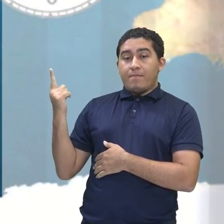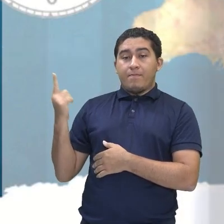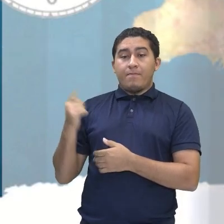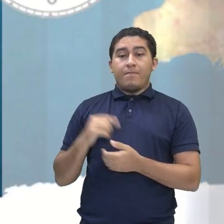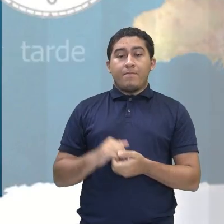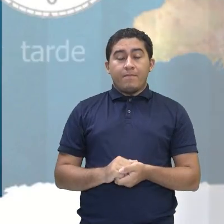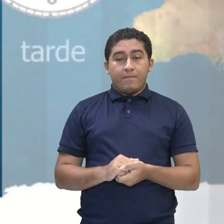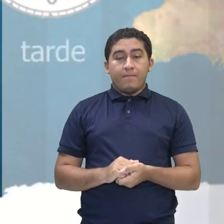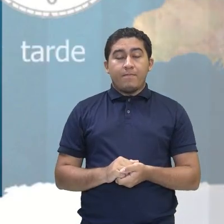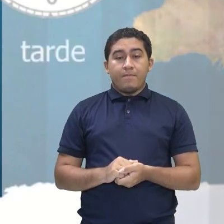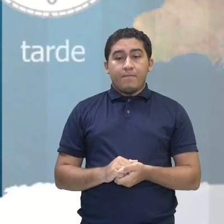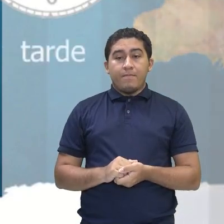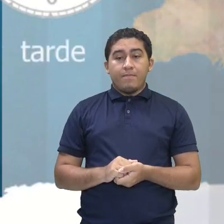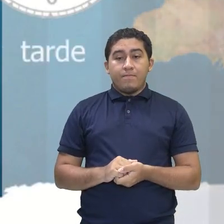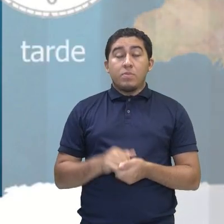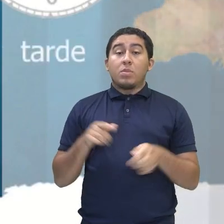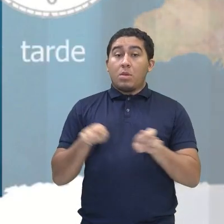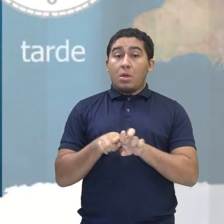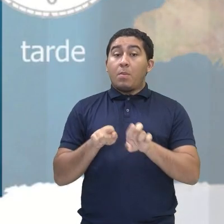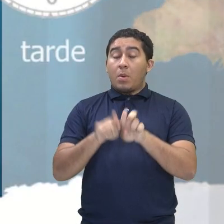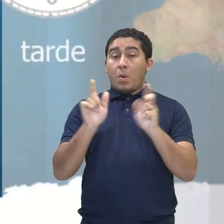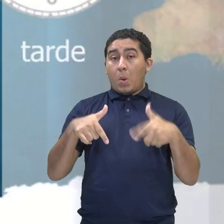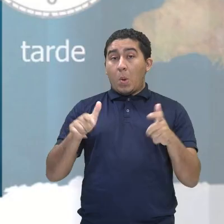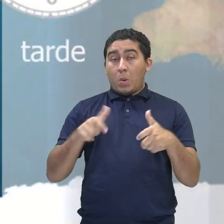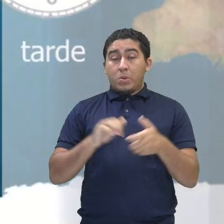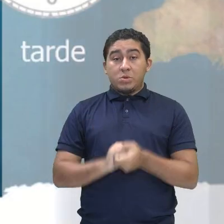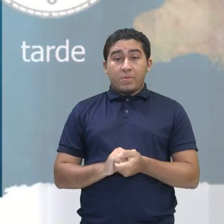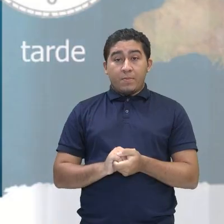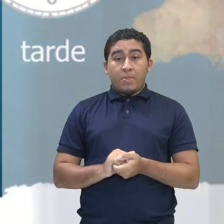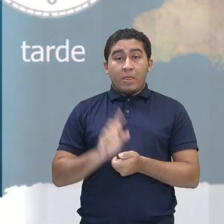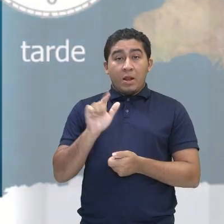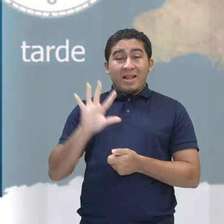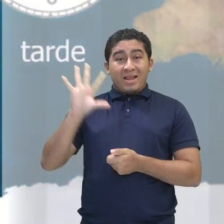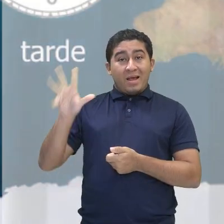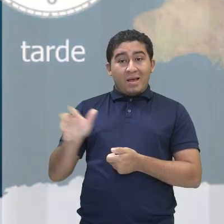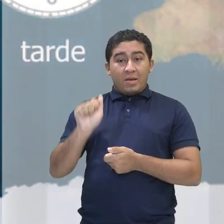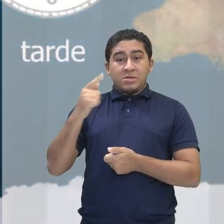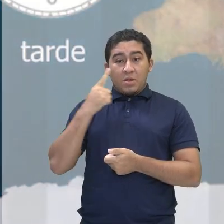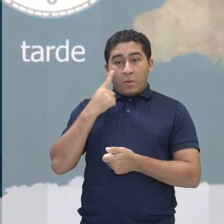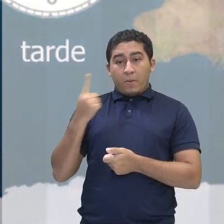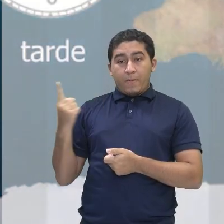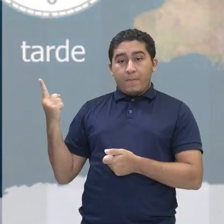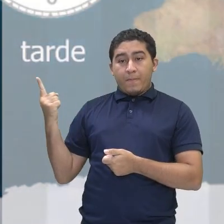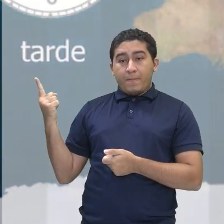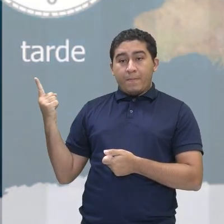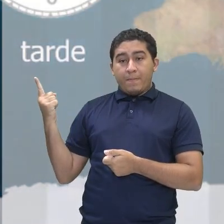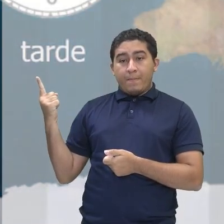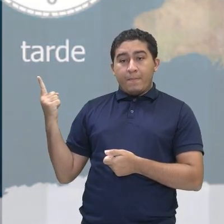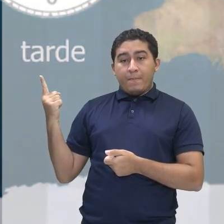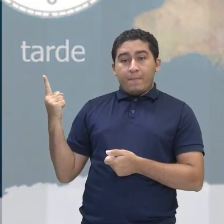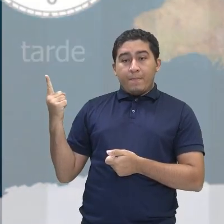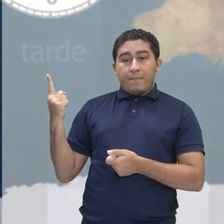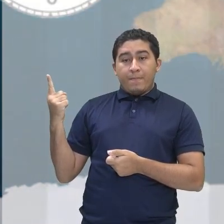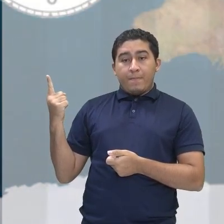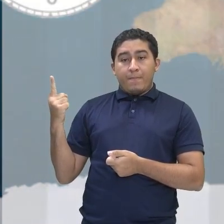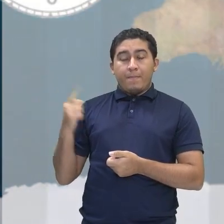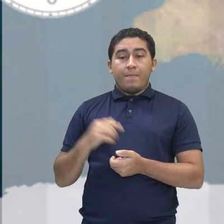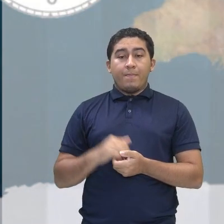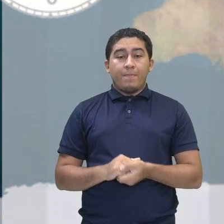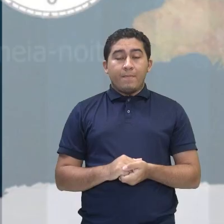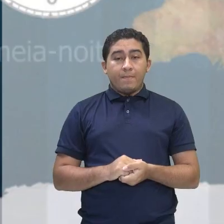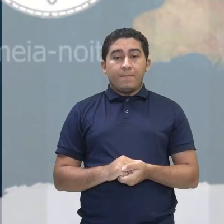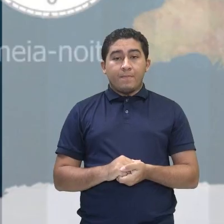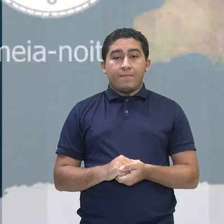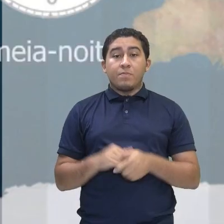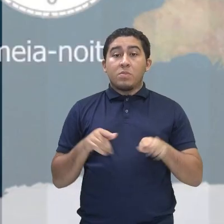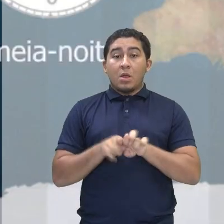mais ali na parte do continente asiático, ali na Oceania. E esses